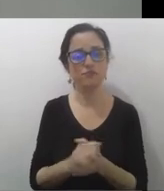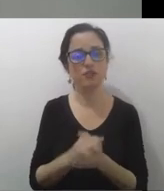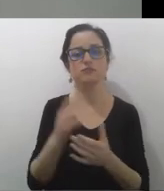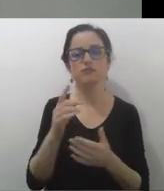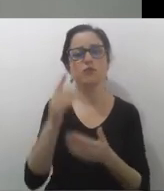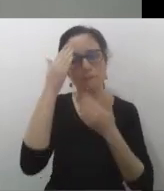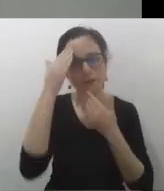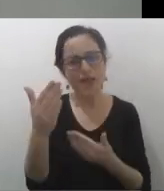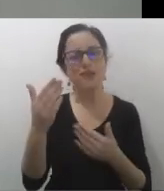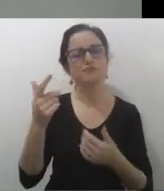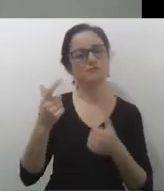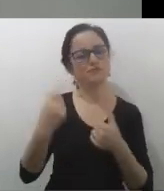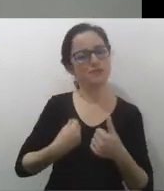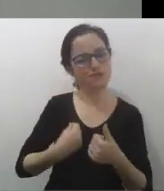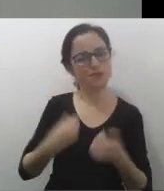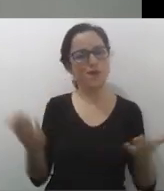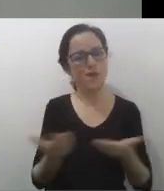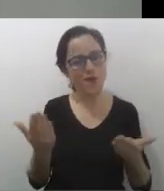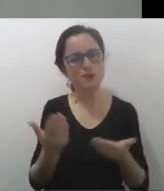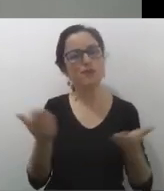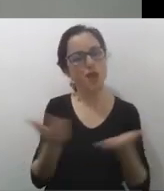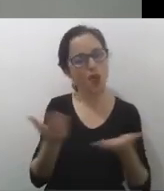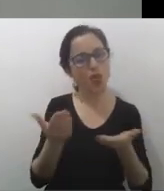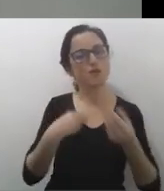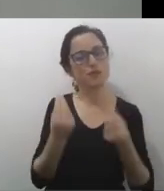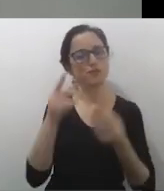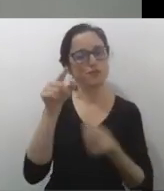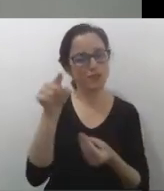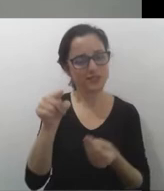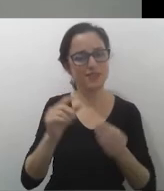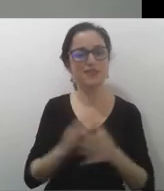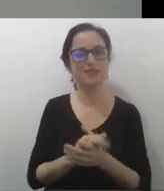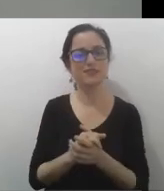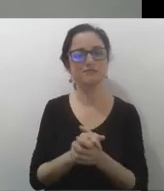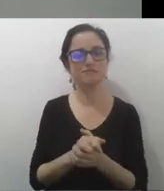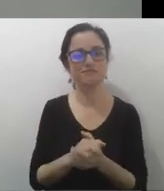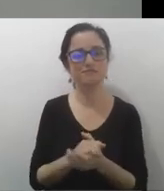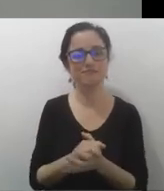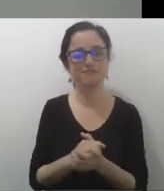Brasileira. Ethel, muito obrigada por estar com a gente hoje e agora eu te passo a palavra.